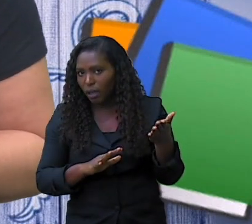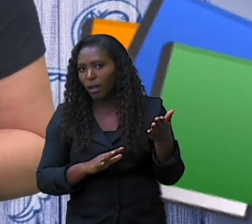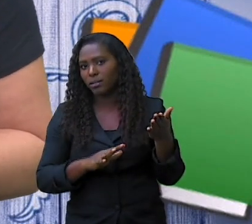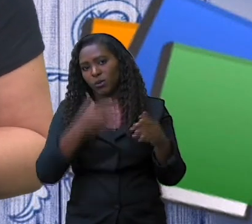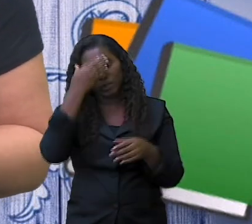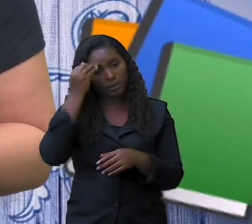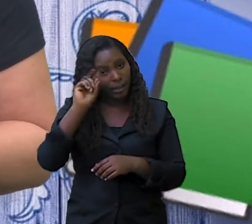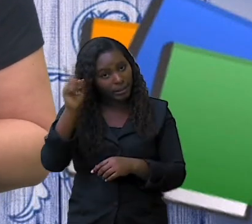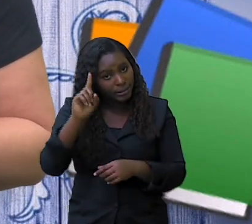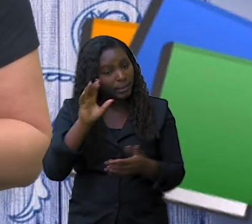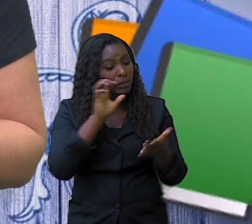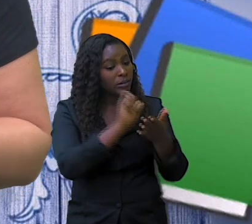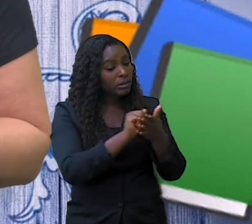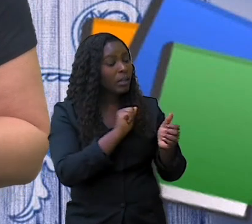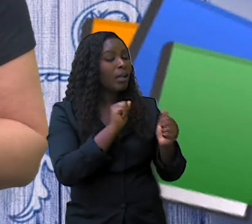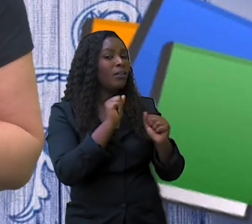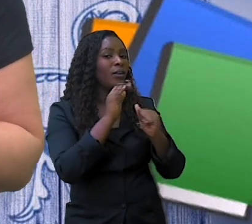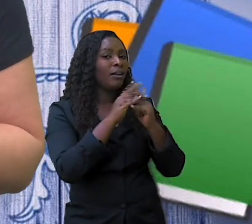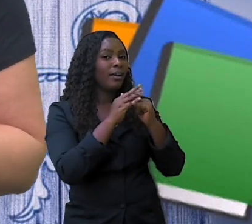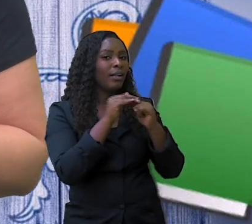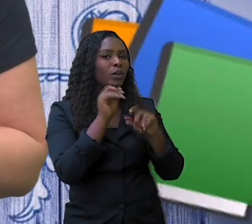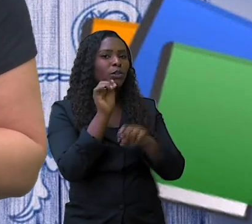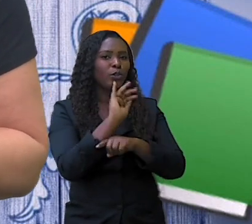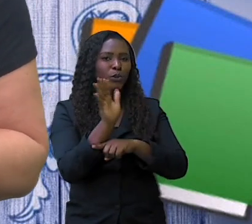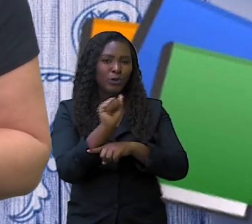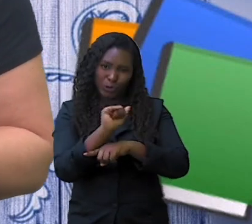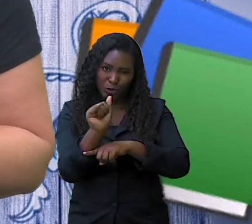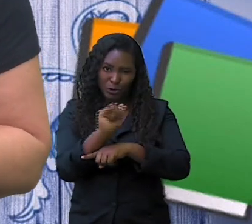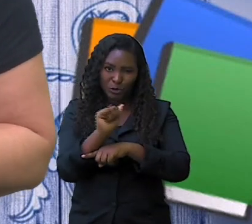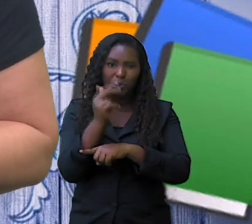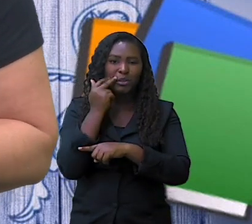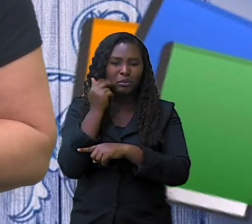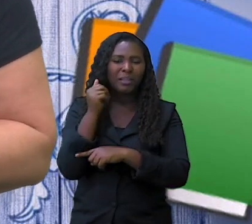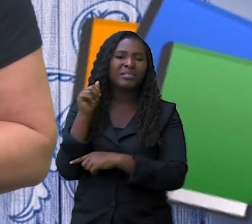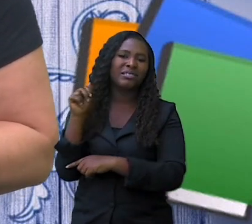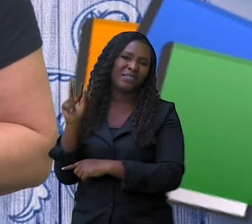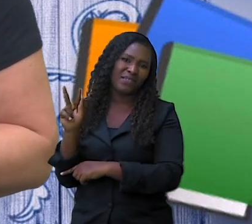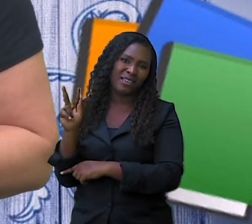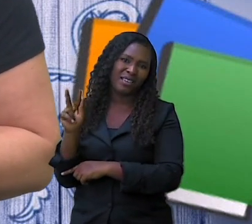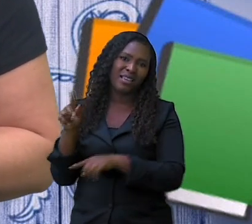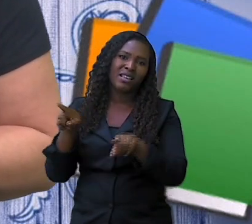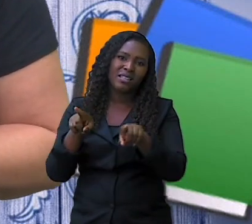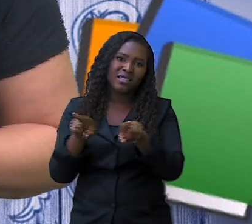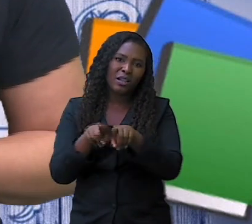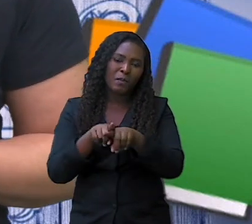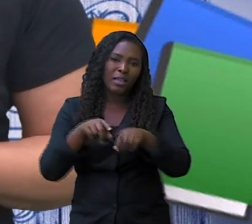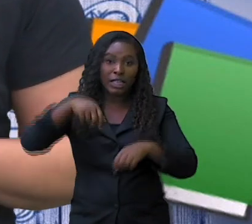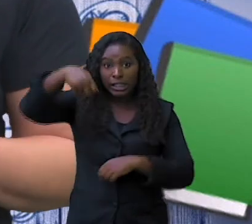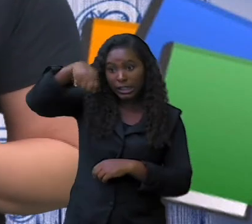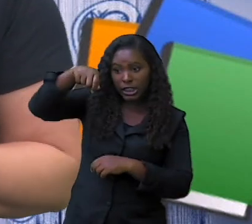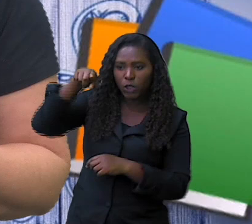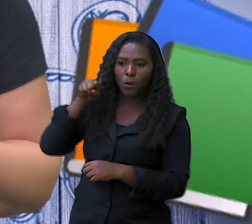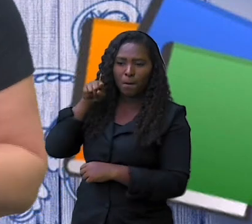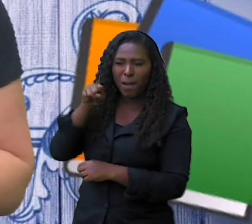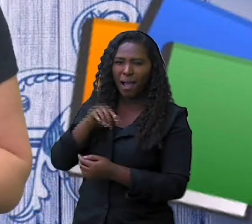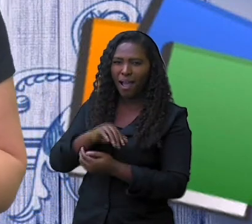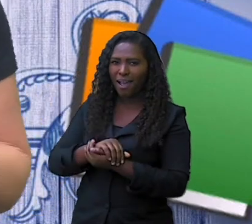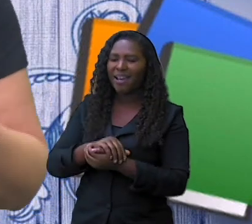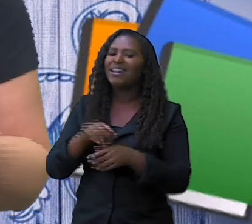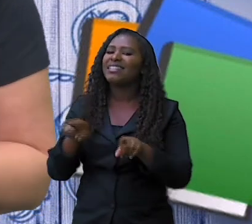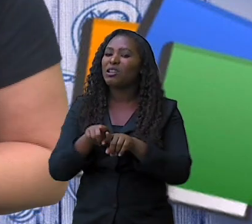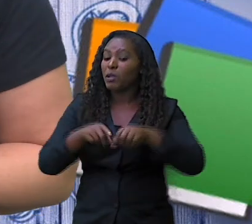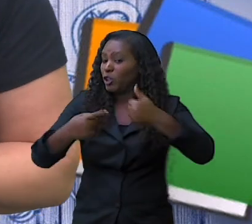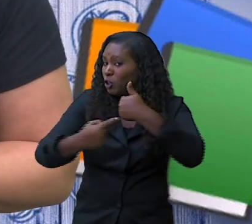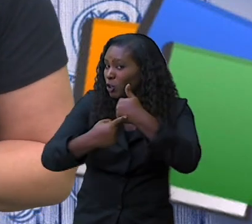se inscreva no nosso canal YouTube SMedGV. Isso mesmo, ative o sininho e deixe um joinha lá pra gente,